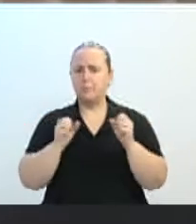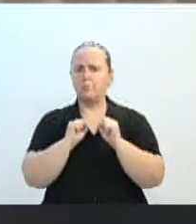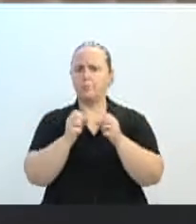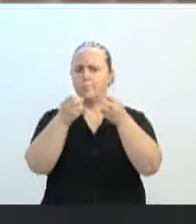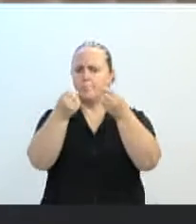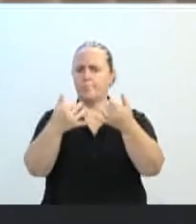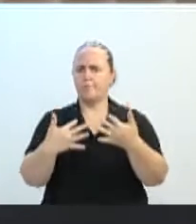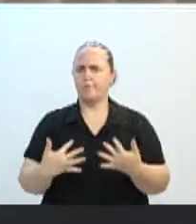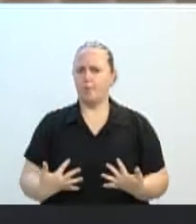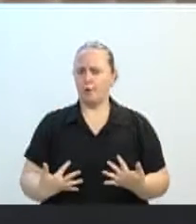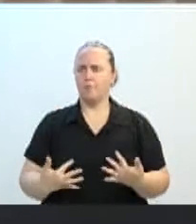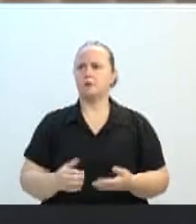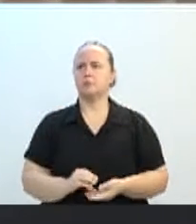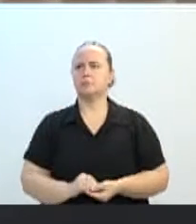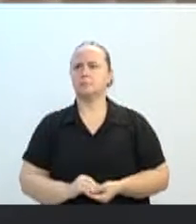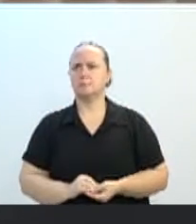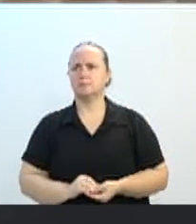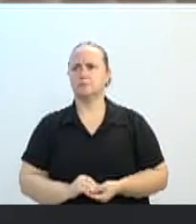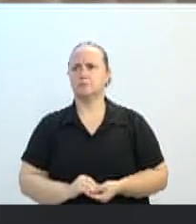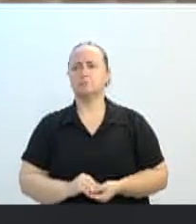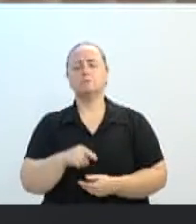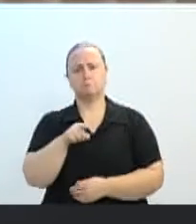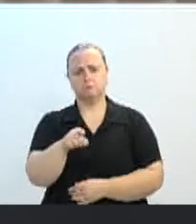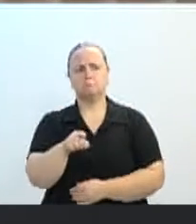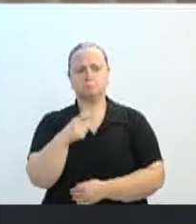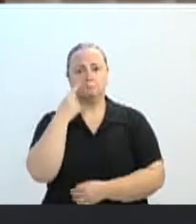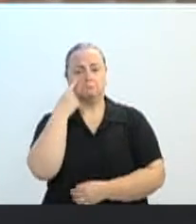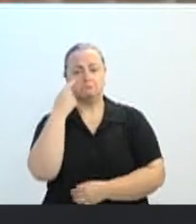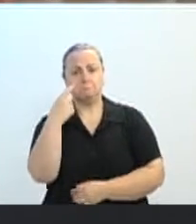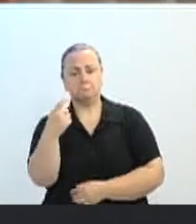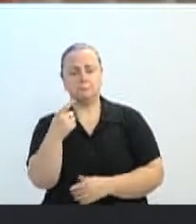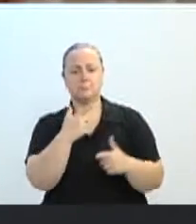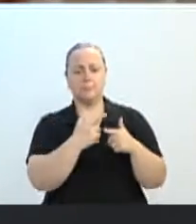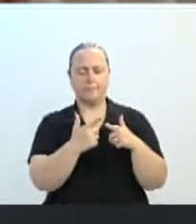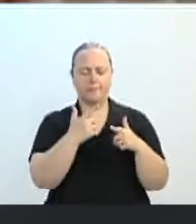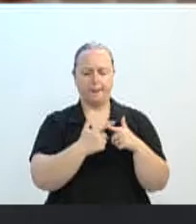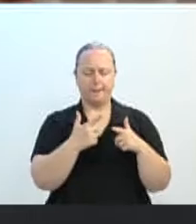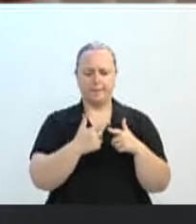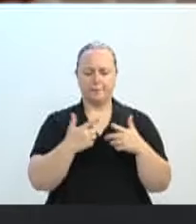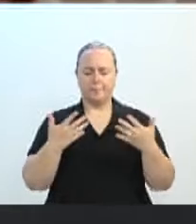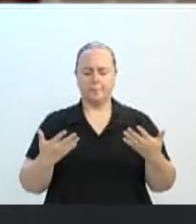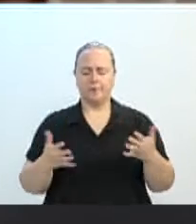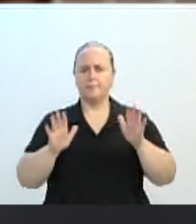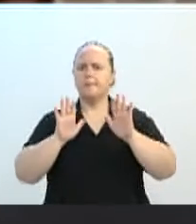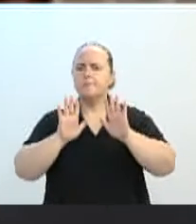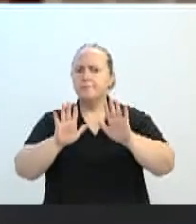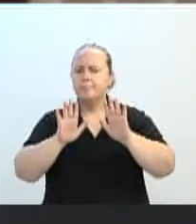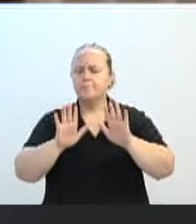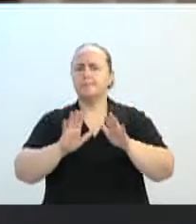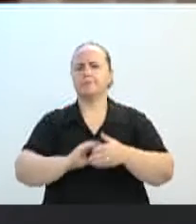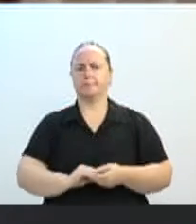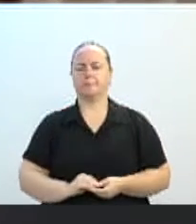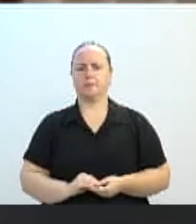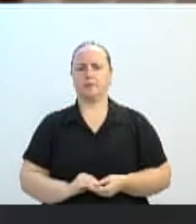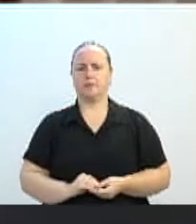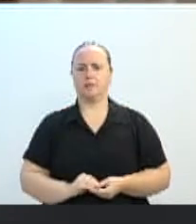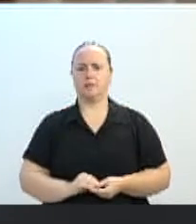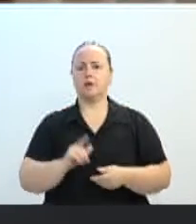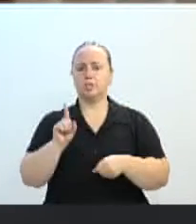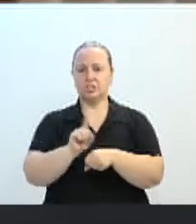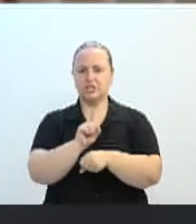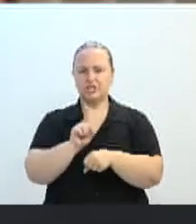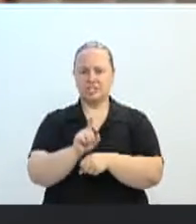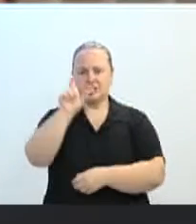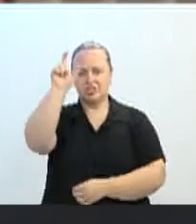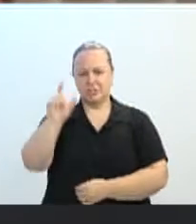gentileza que eu fiz uma conexão é interessante né de dois problemas foi a dificuldade de um homem público de um gestor público